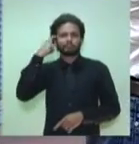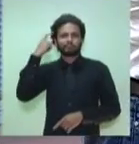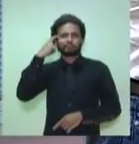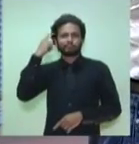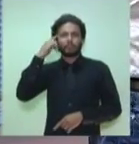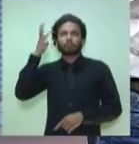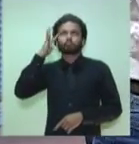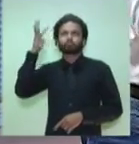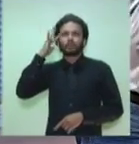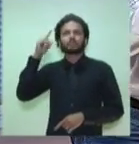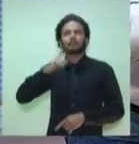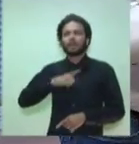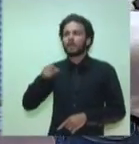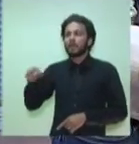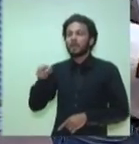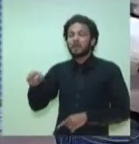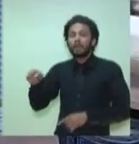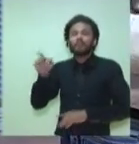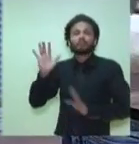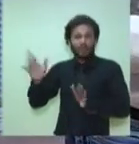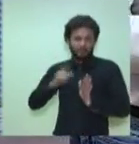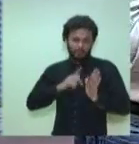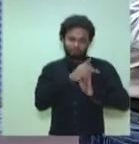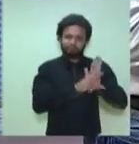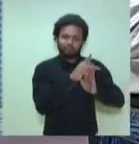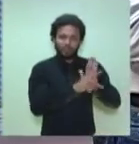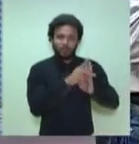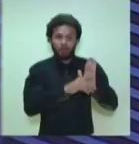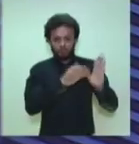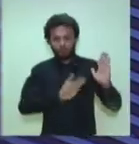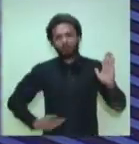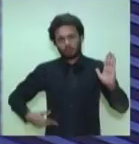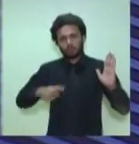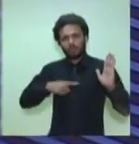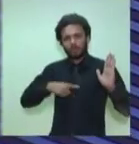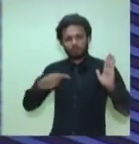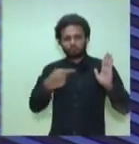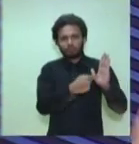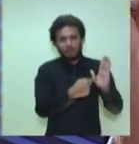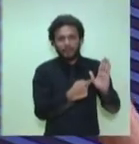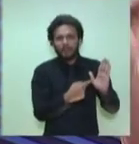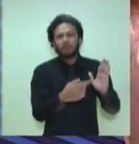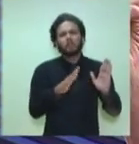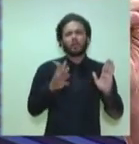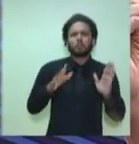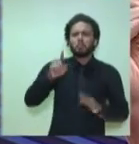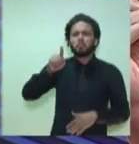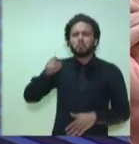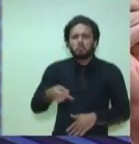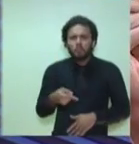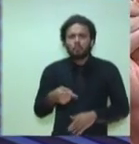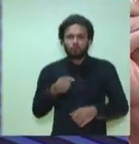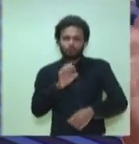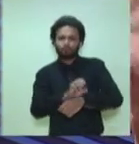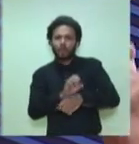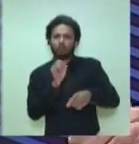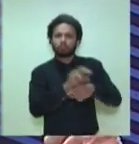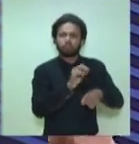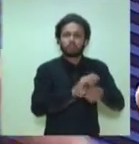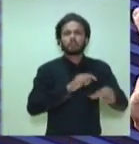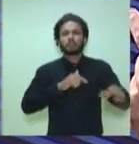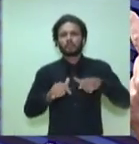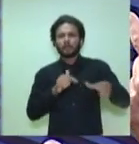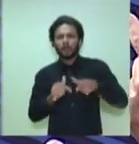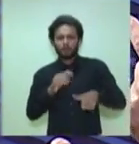de governo dele, ele está se afastando do programa de governo dele, ele fala em 1.000 estágios universitários, 1.000